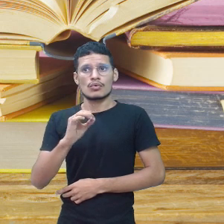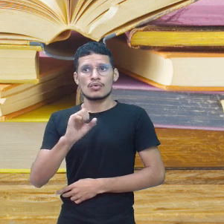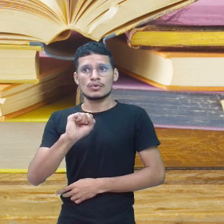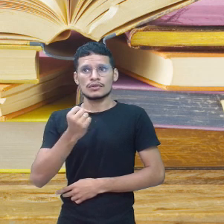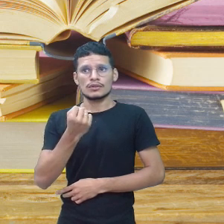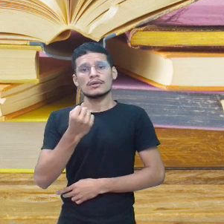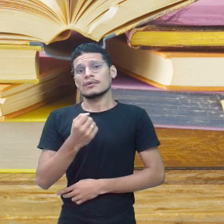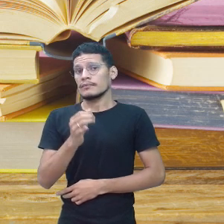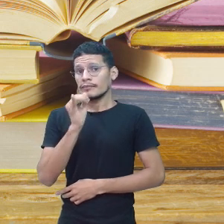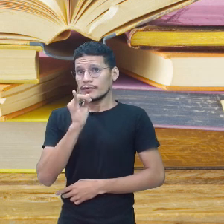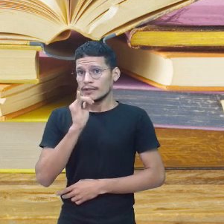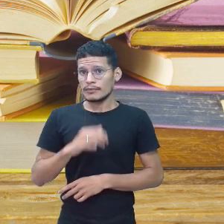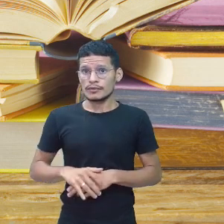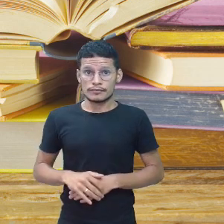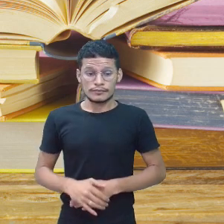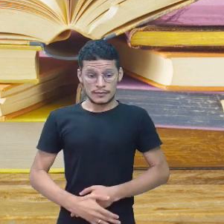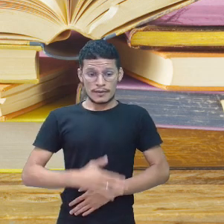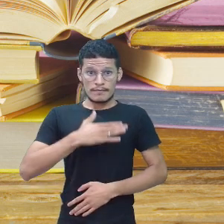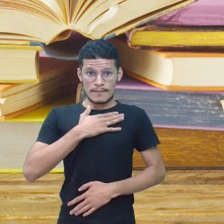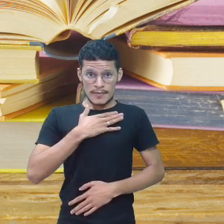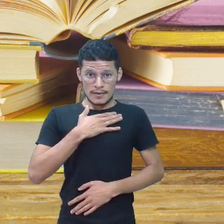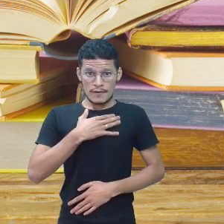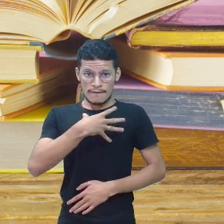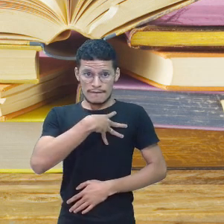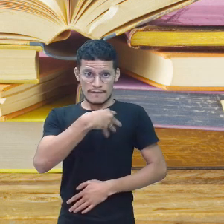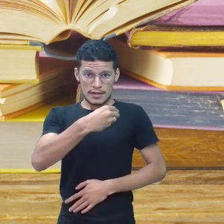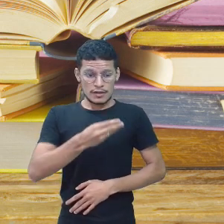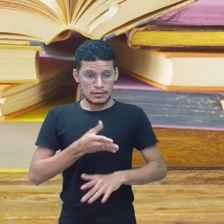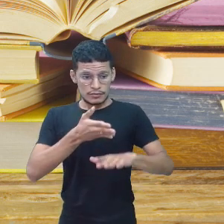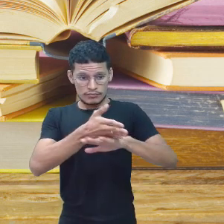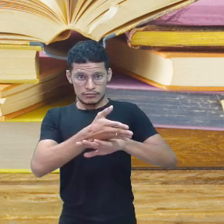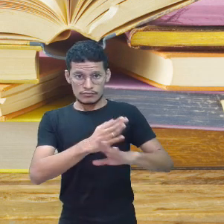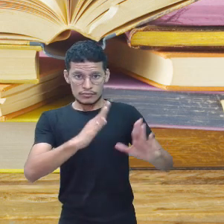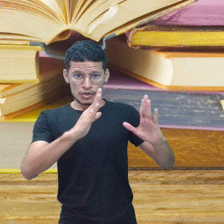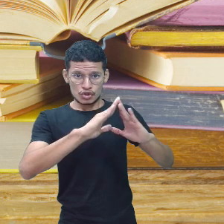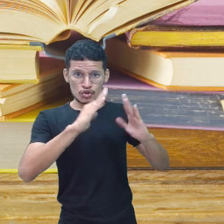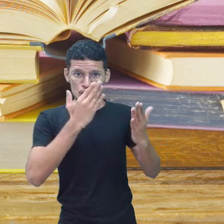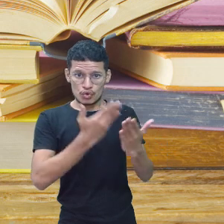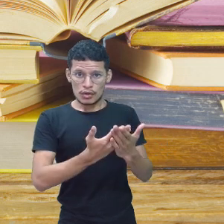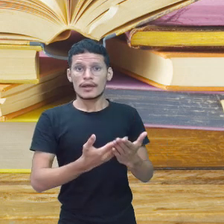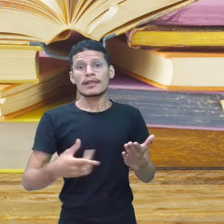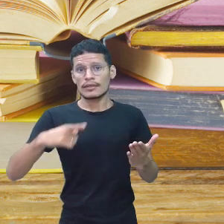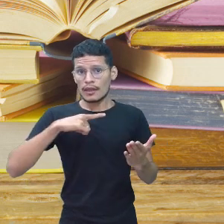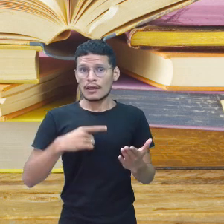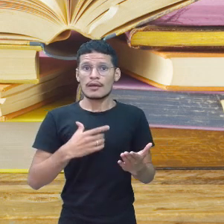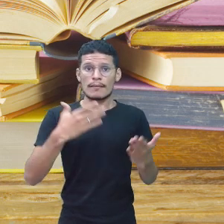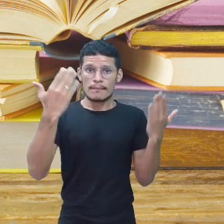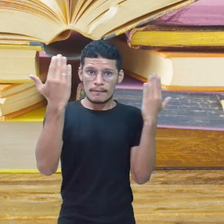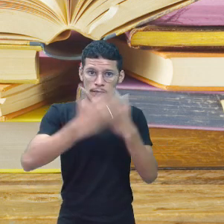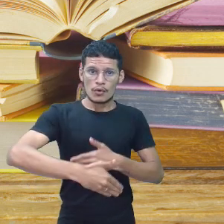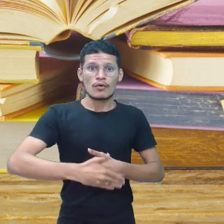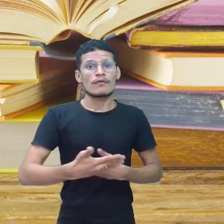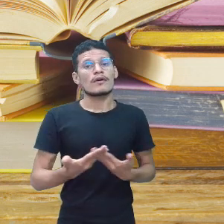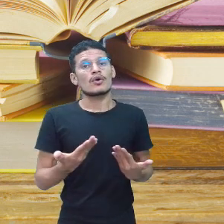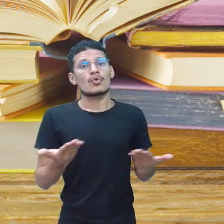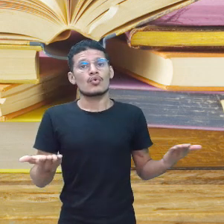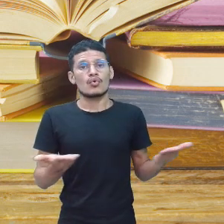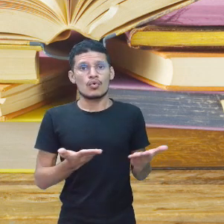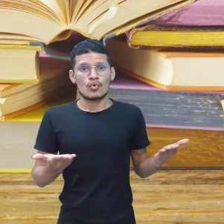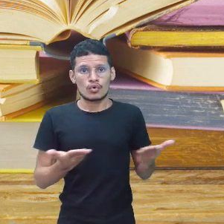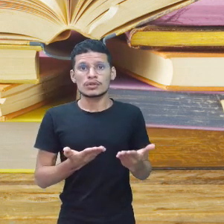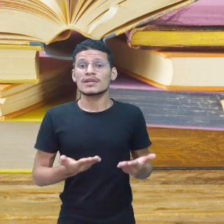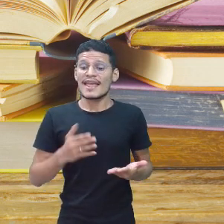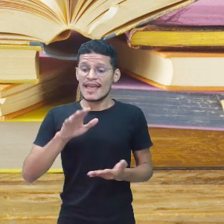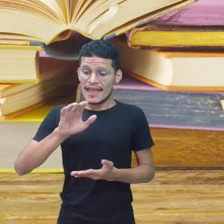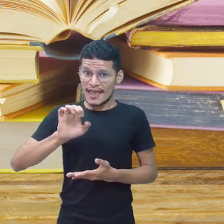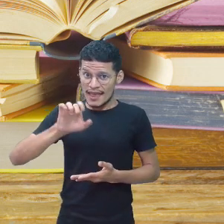esse exemplo aqui. Meu filho está na escola. Ele tem uma prova hoje. Ele está